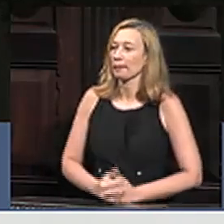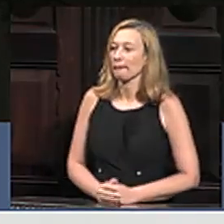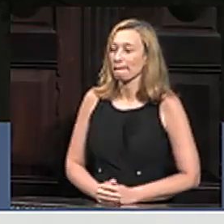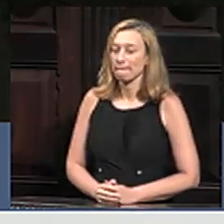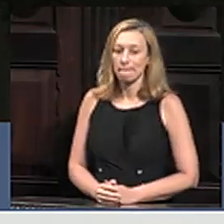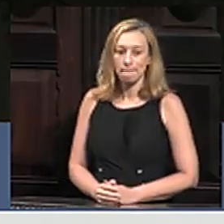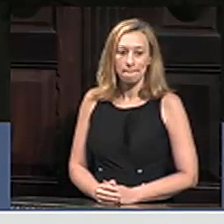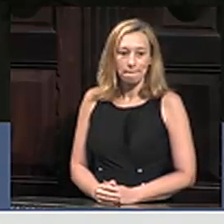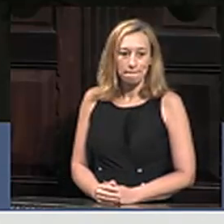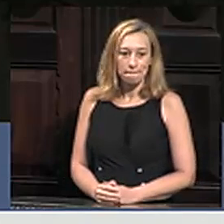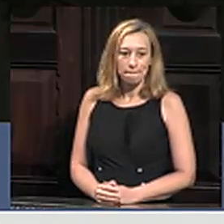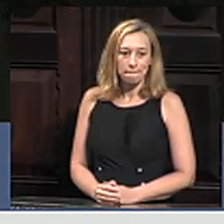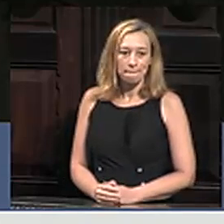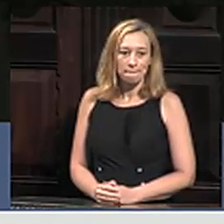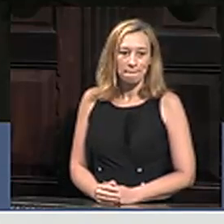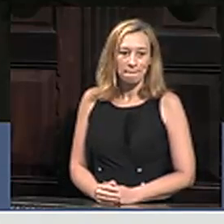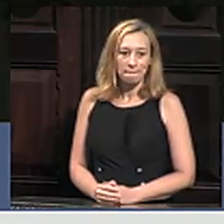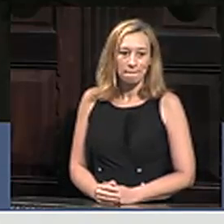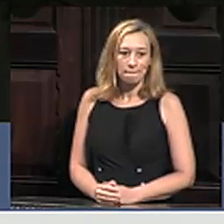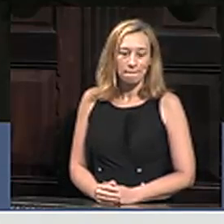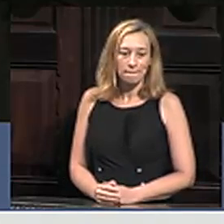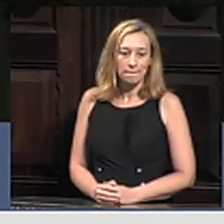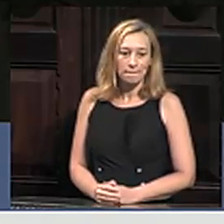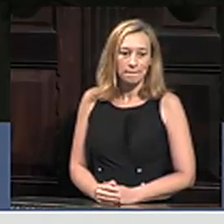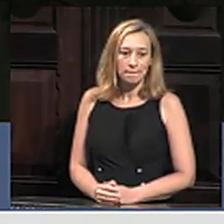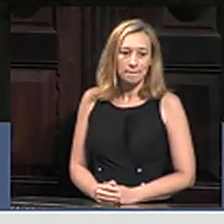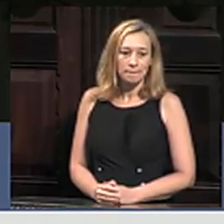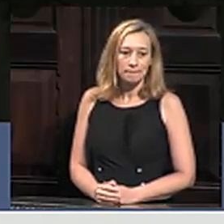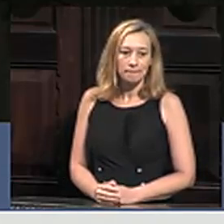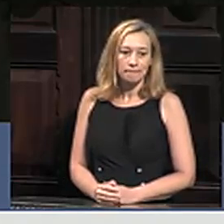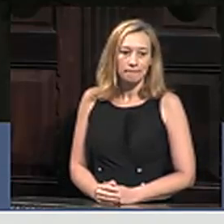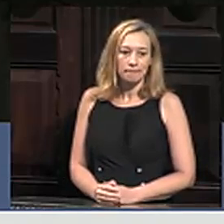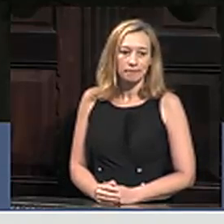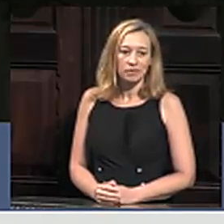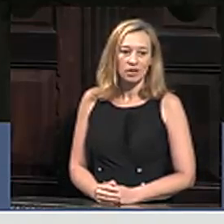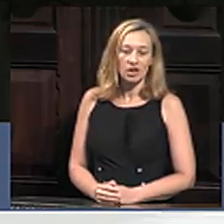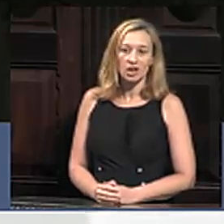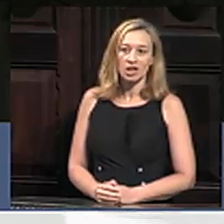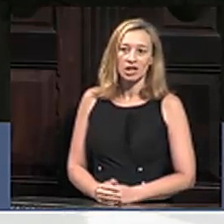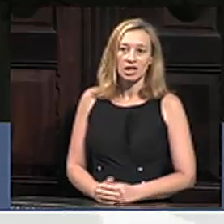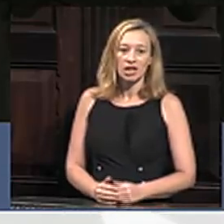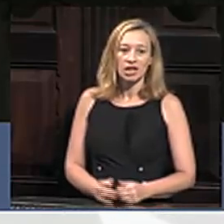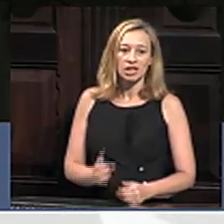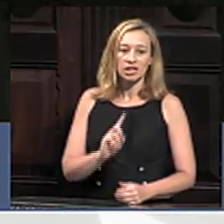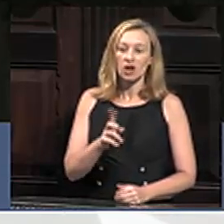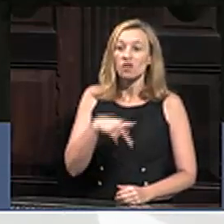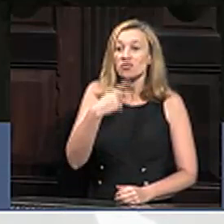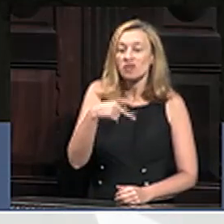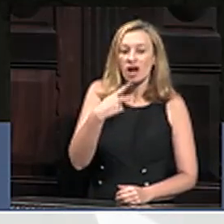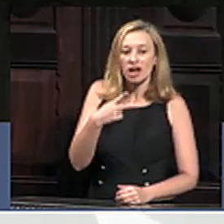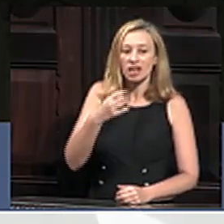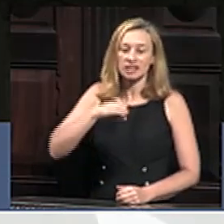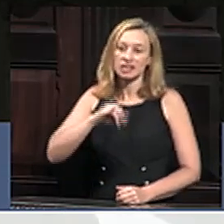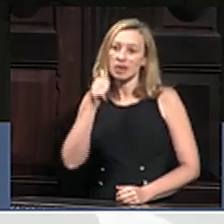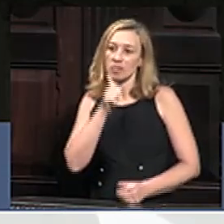Então, ele corta a identidade de gênero e o nome